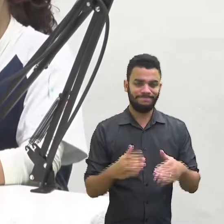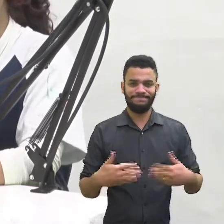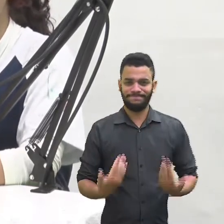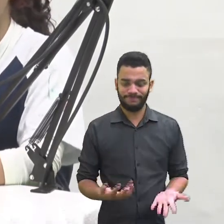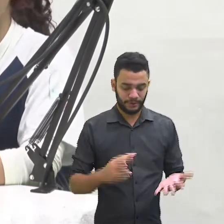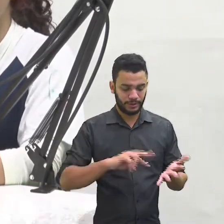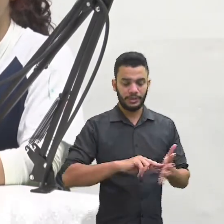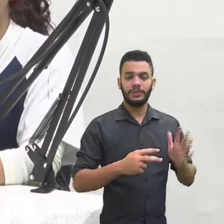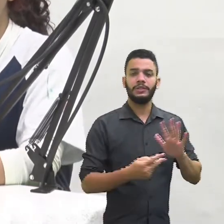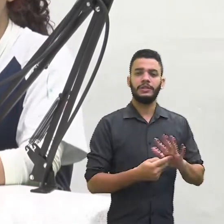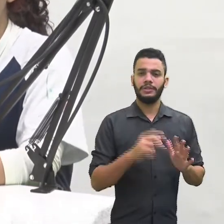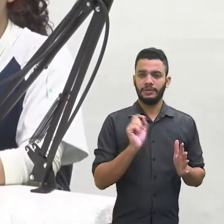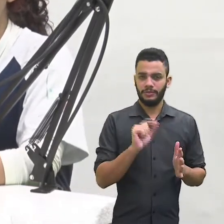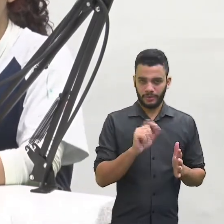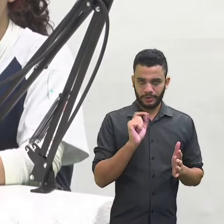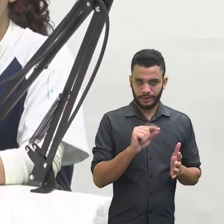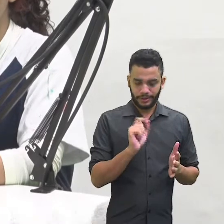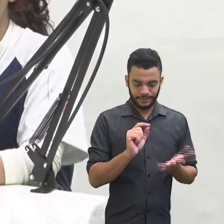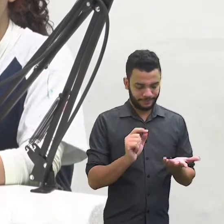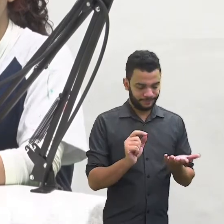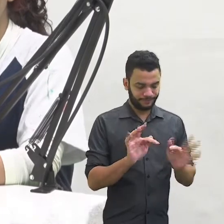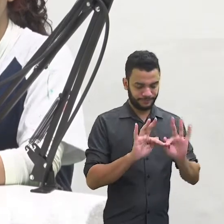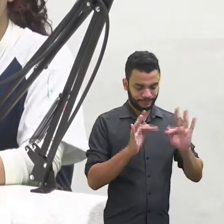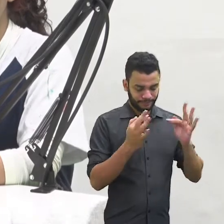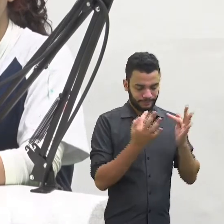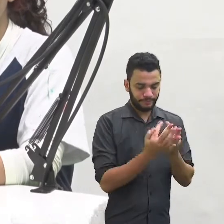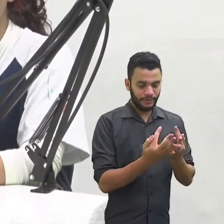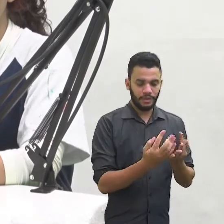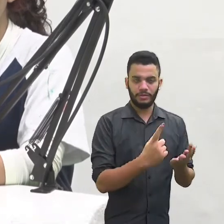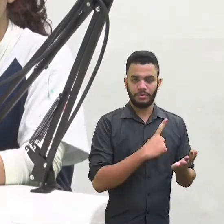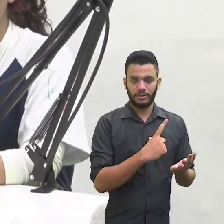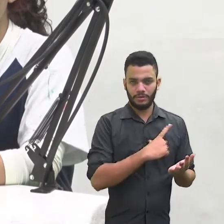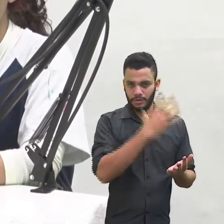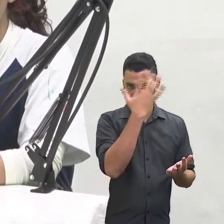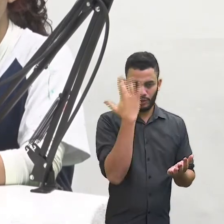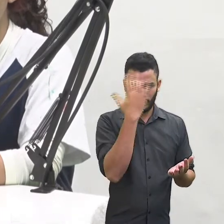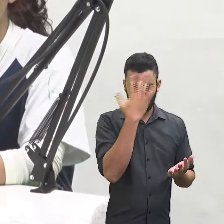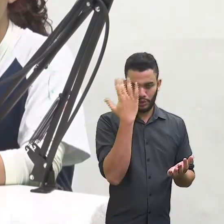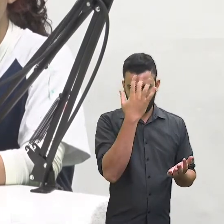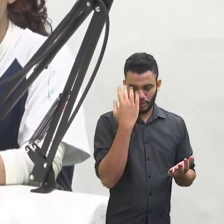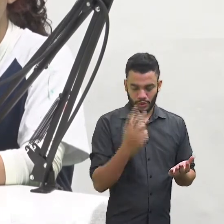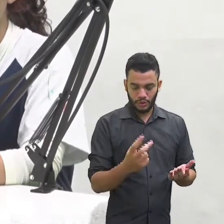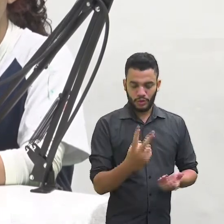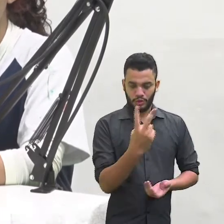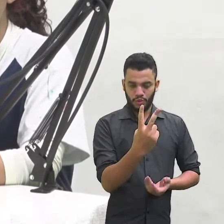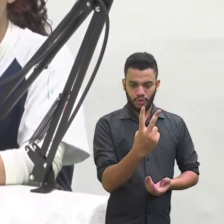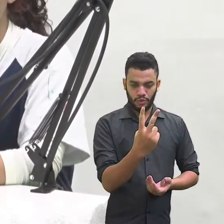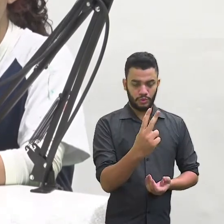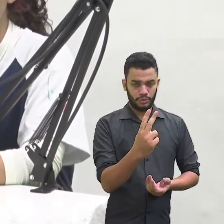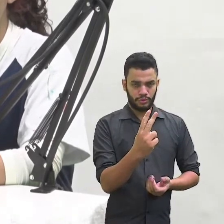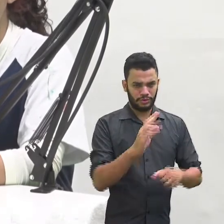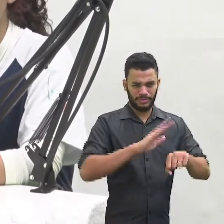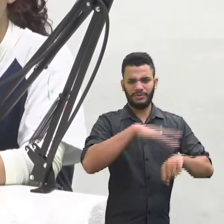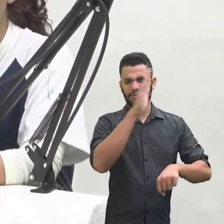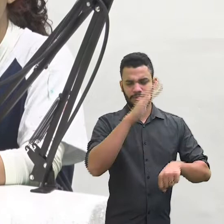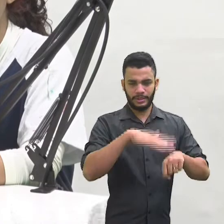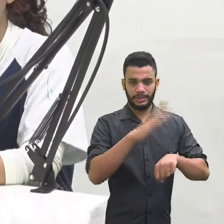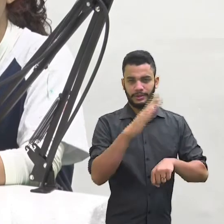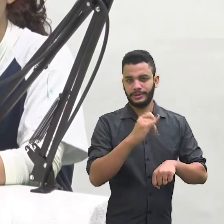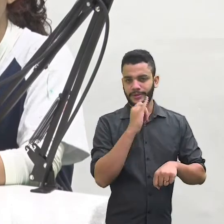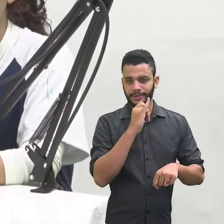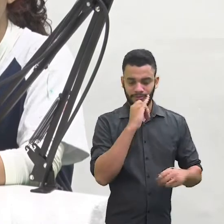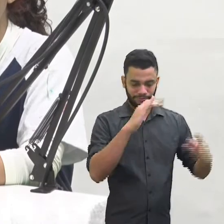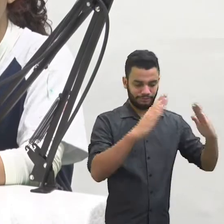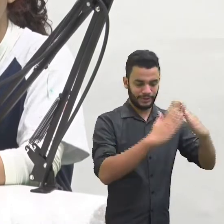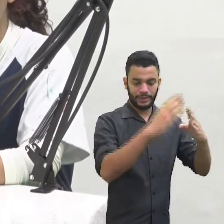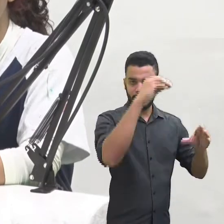de duas pessoas ou mais com ligações biológicas ou afetivas que moram no mesmo ambiente, ou seja, na mesma